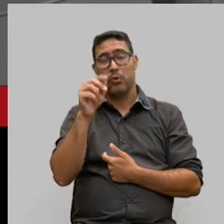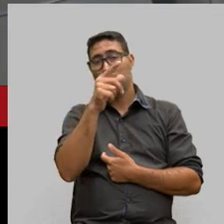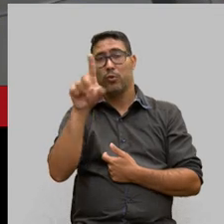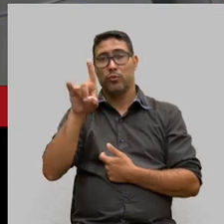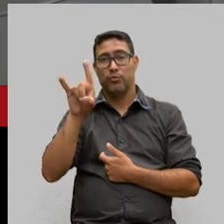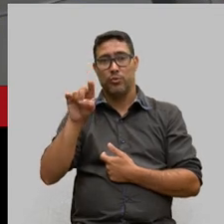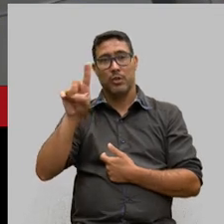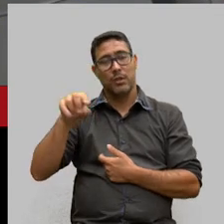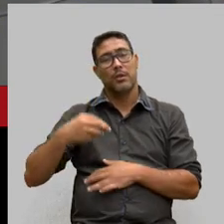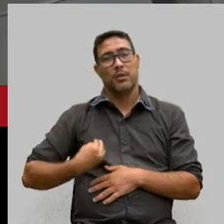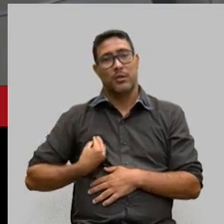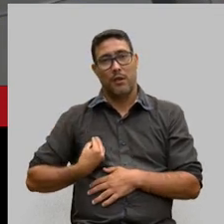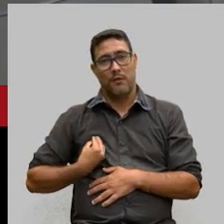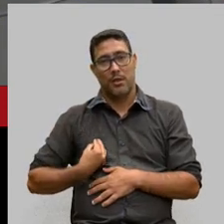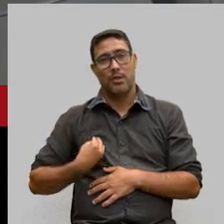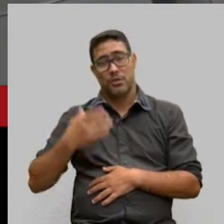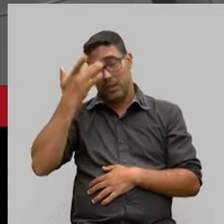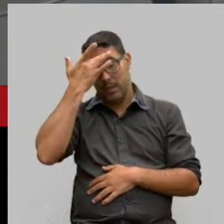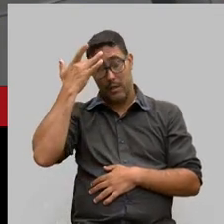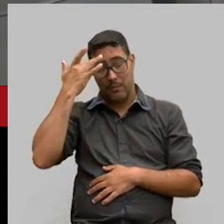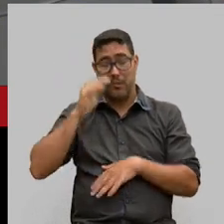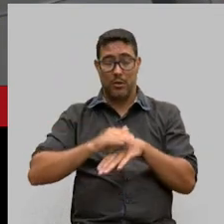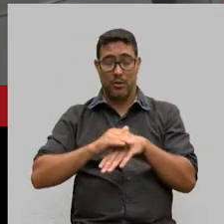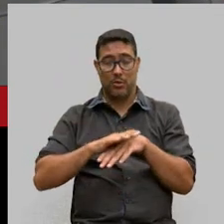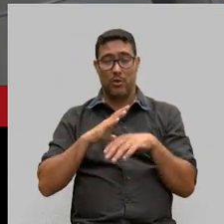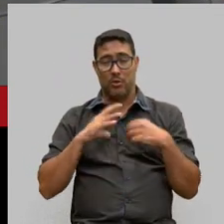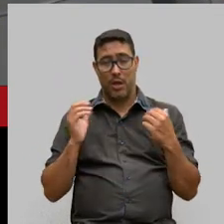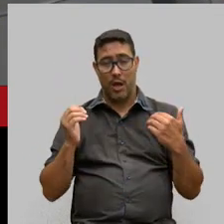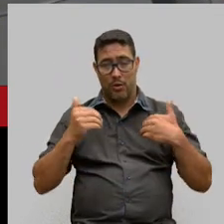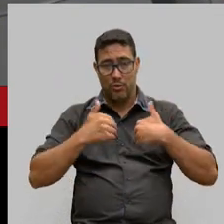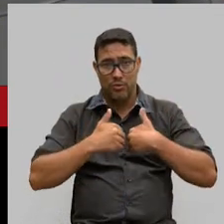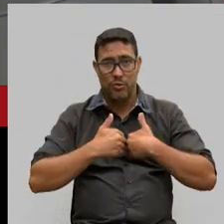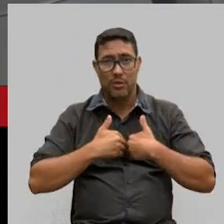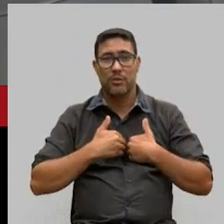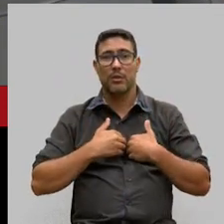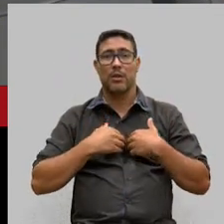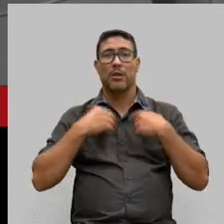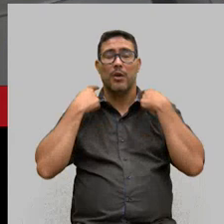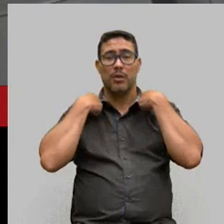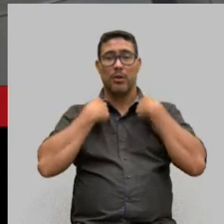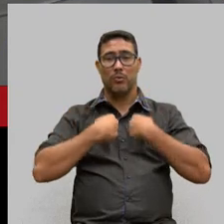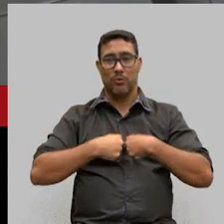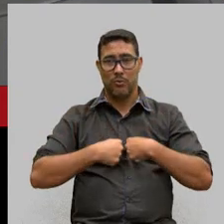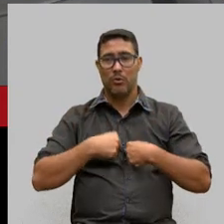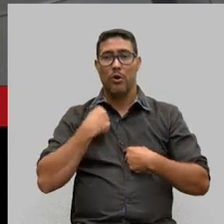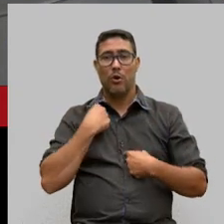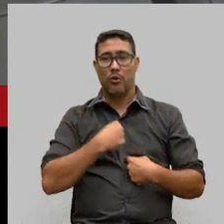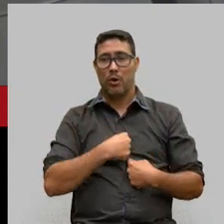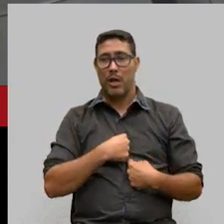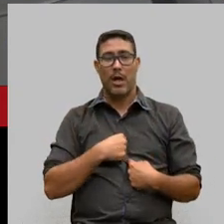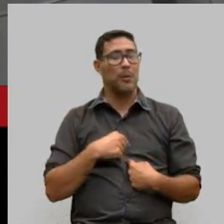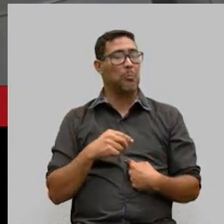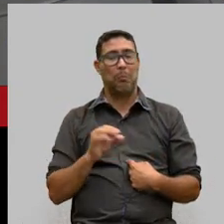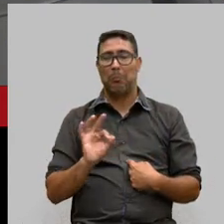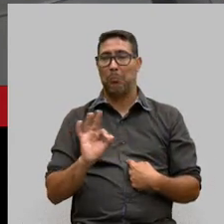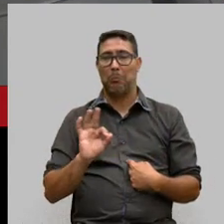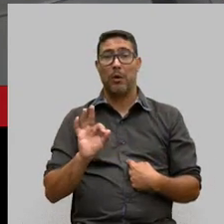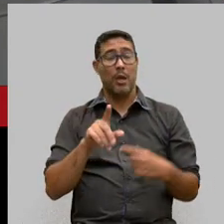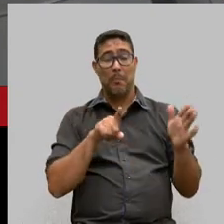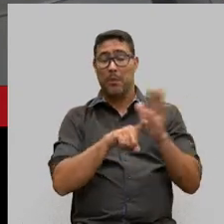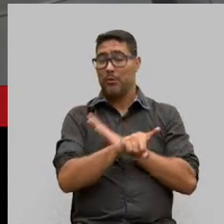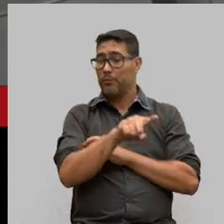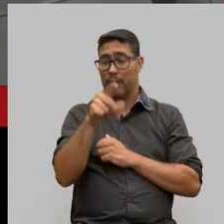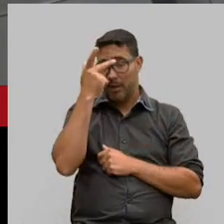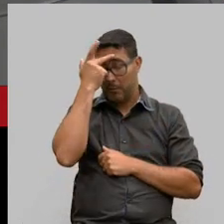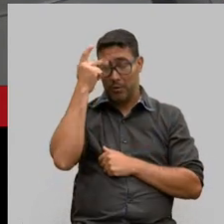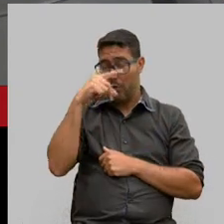tinha pessoas autistas sem o colar eu perguntei ninguém sabia o que que era